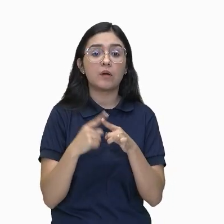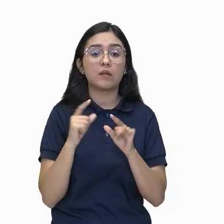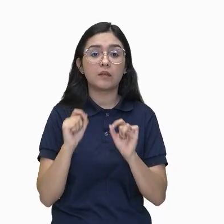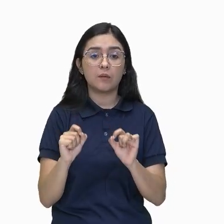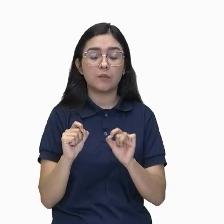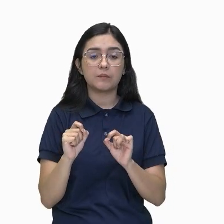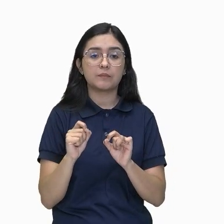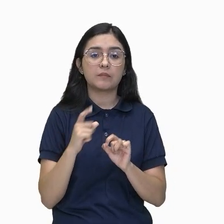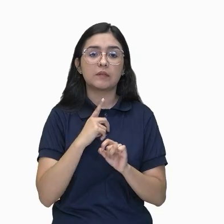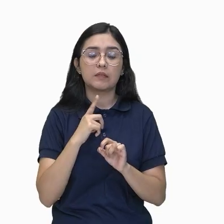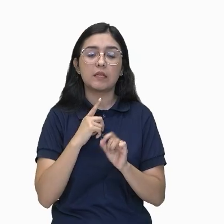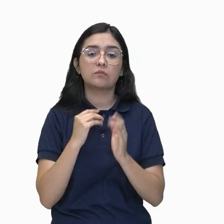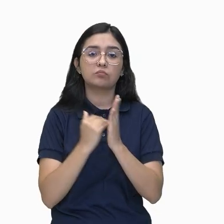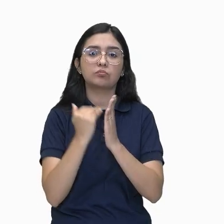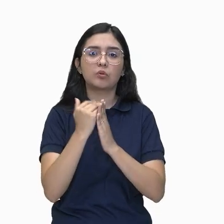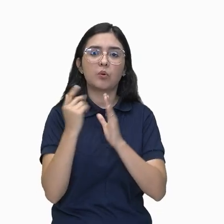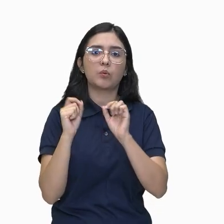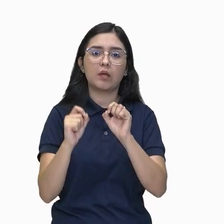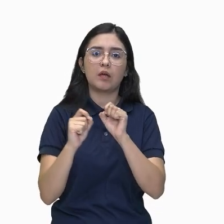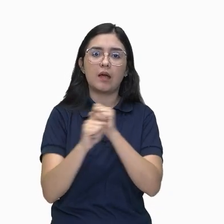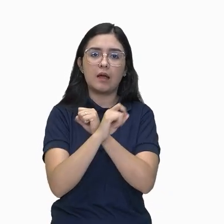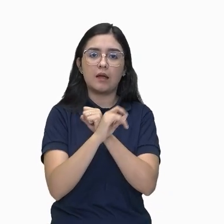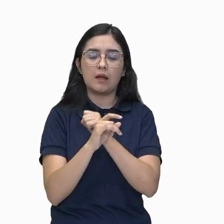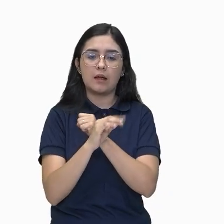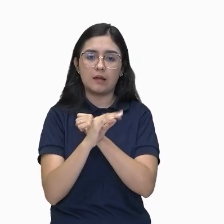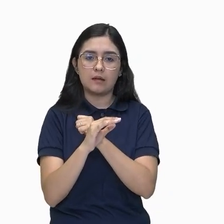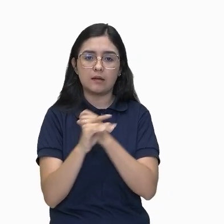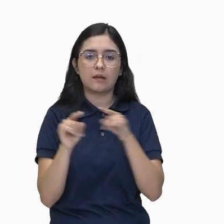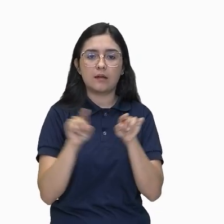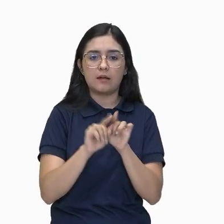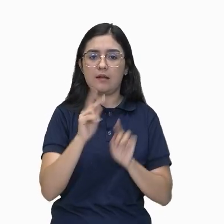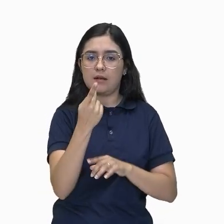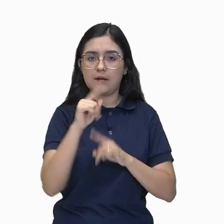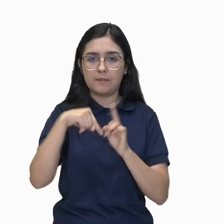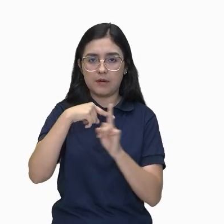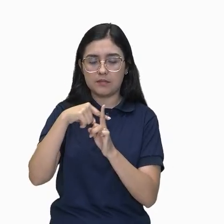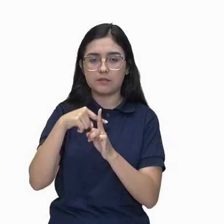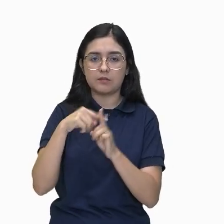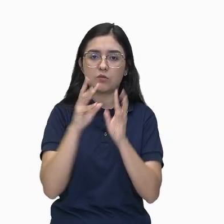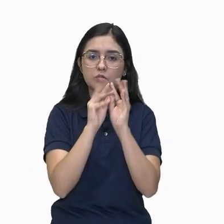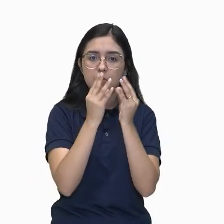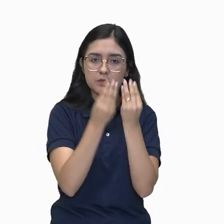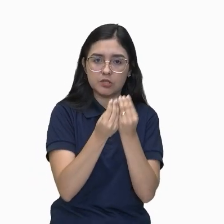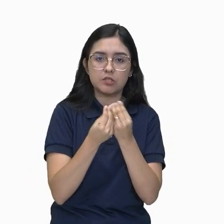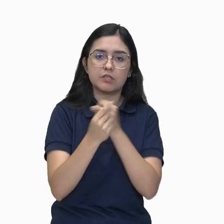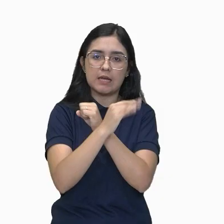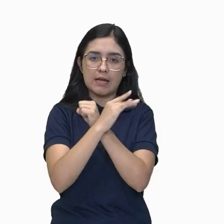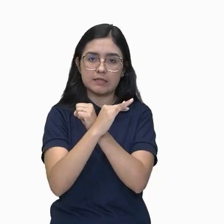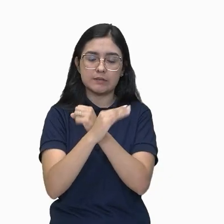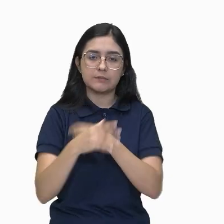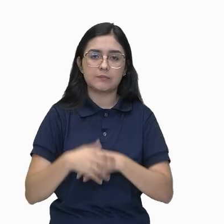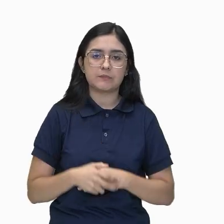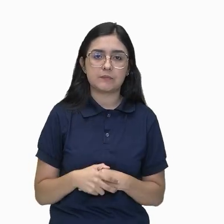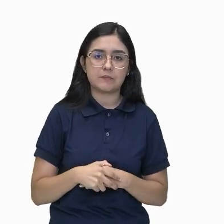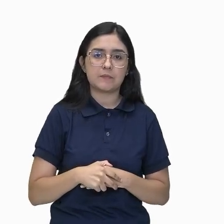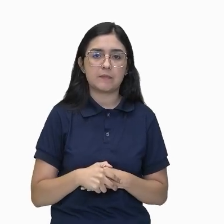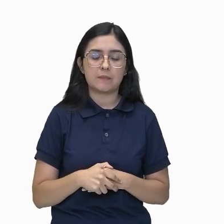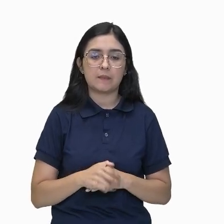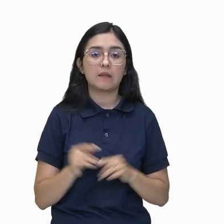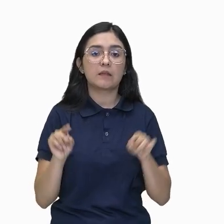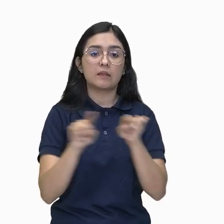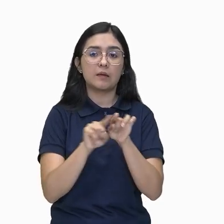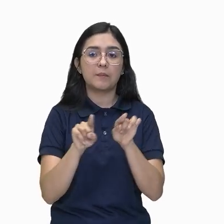traços, tem uma alta concentração de H+, né? São substâncias ácidas. Além